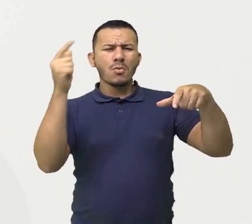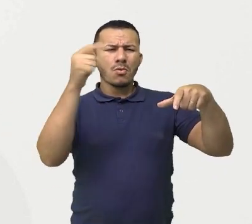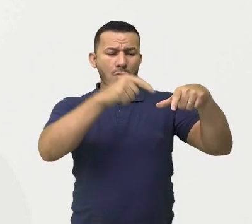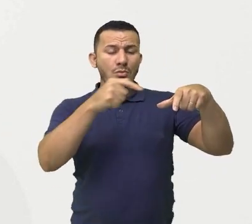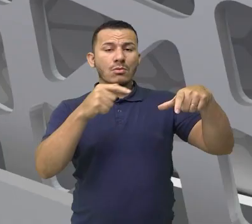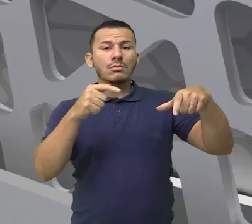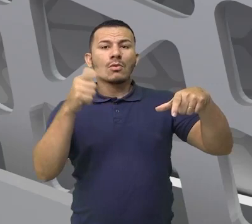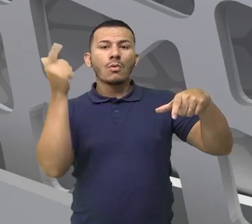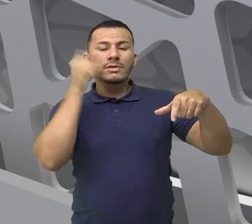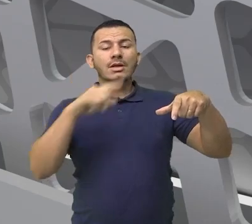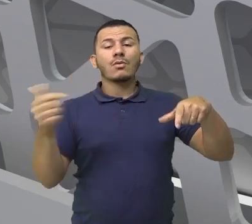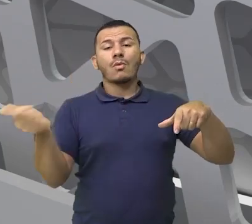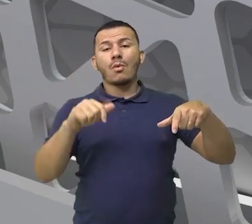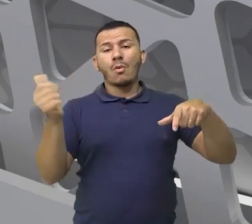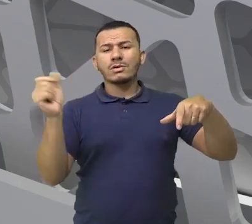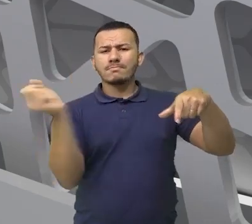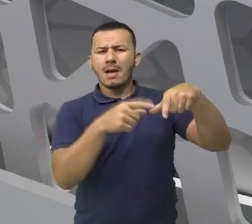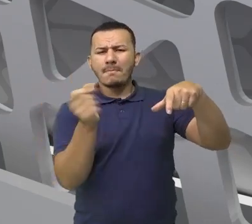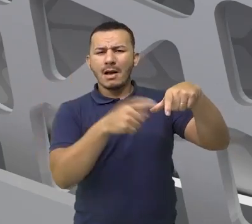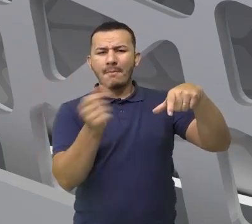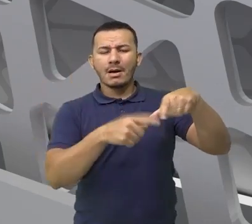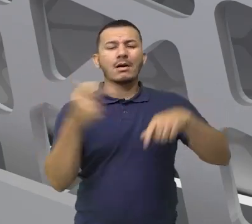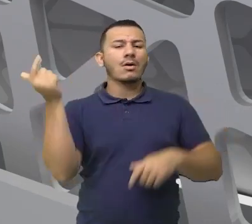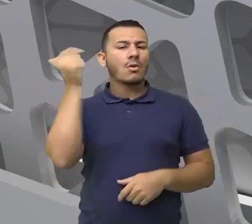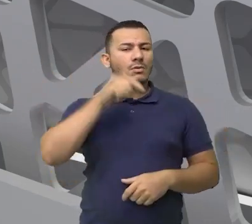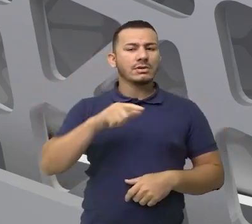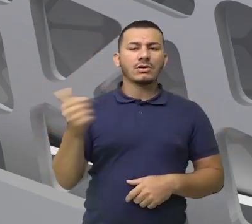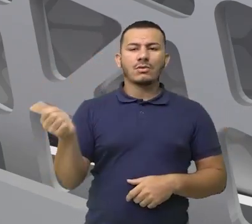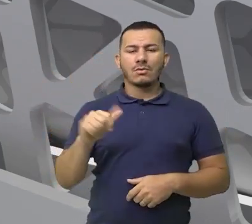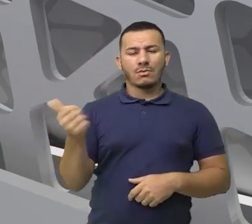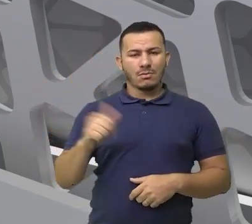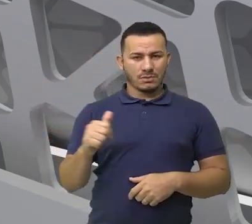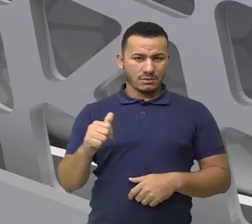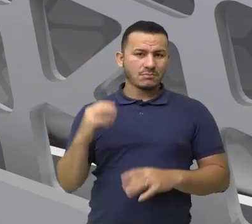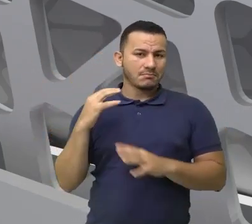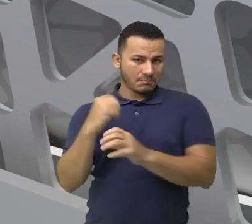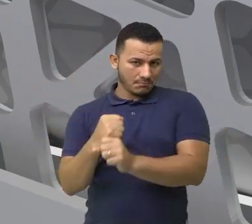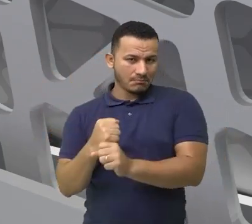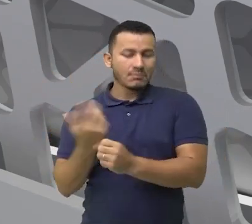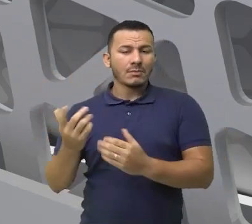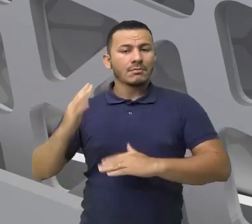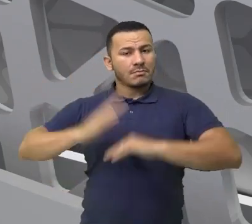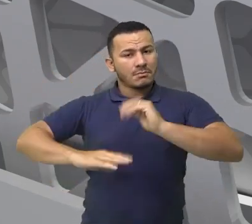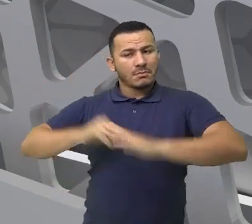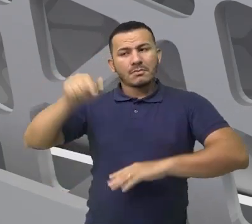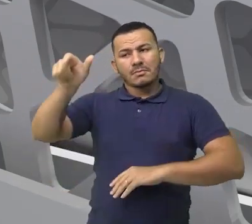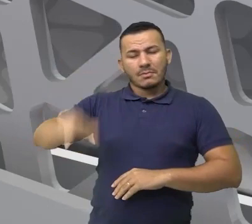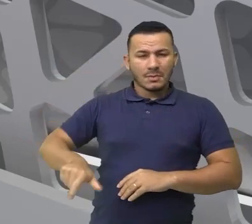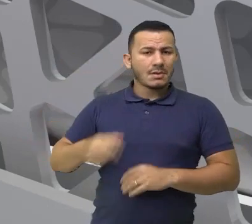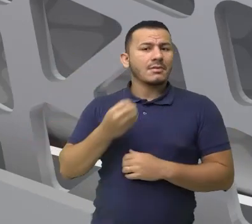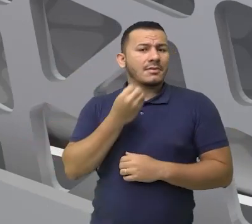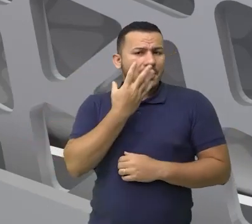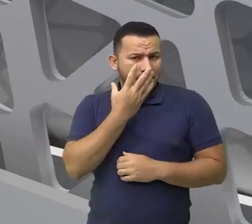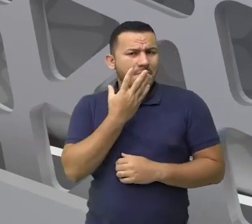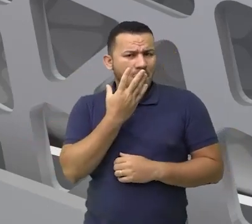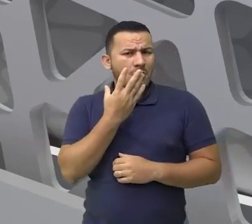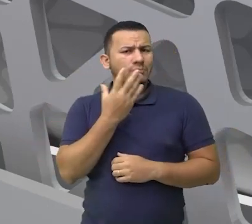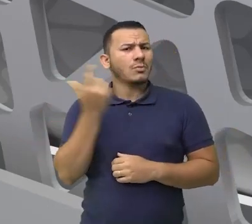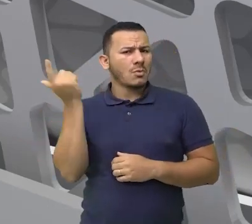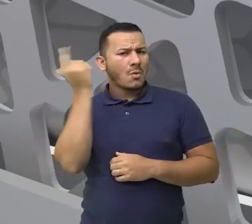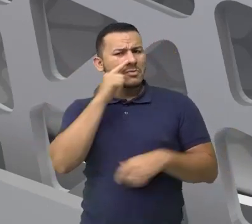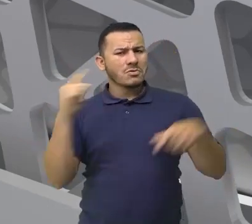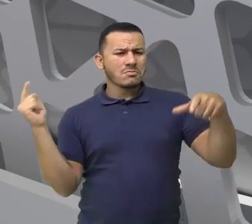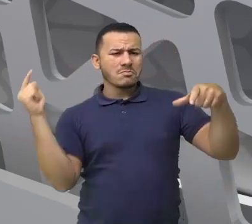faltas ele conseguiu aí converter aí em 11 gols. Esse atleta aí estava bom de pontaria,